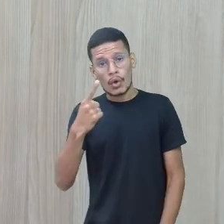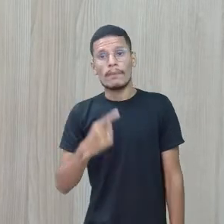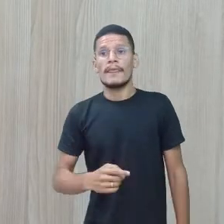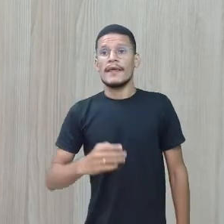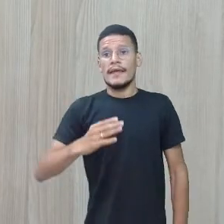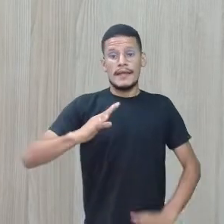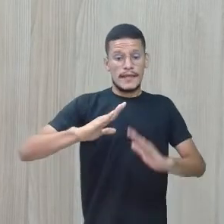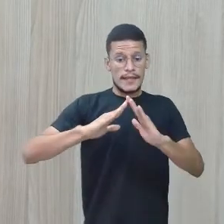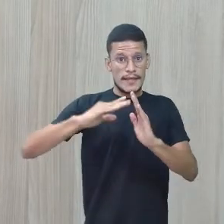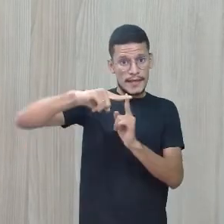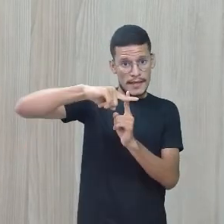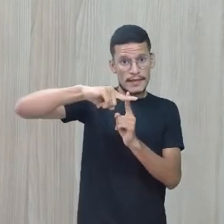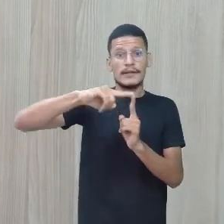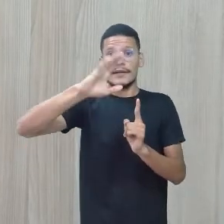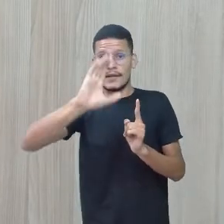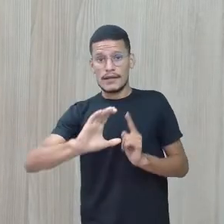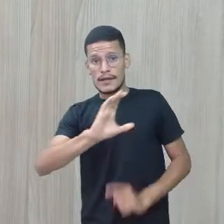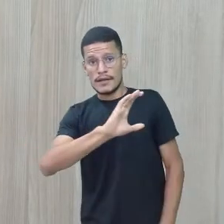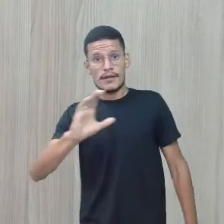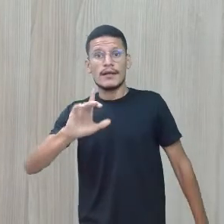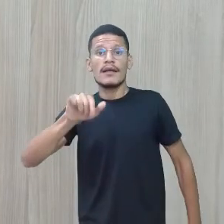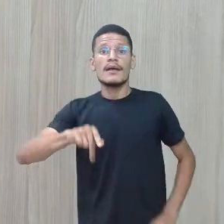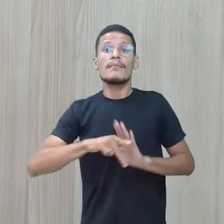né, ela vai ser a instituição de fato